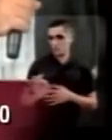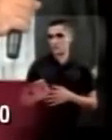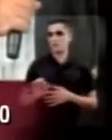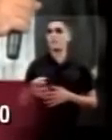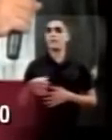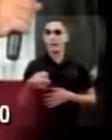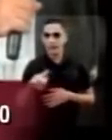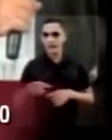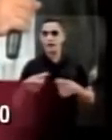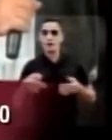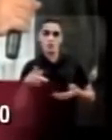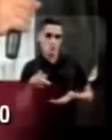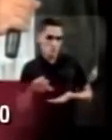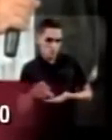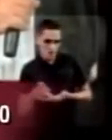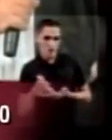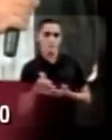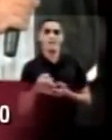de queda